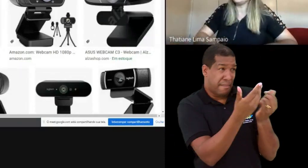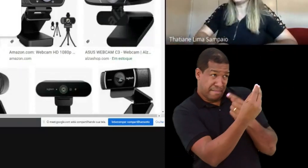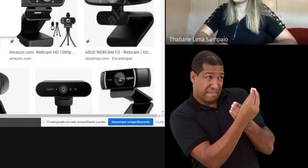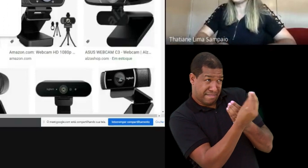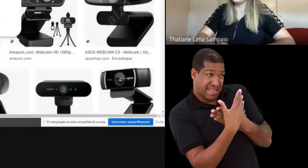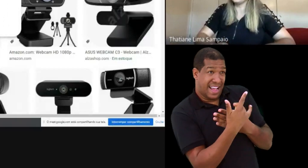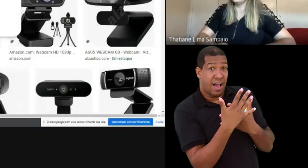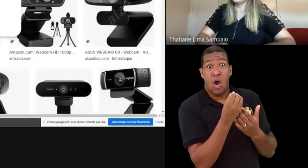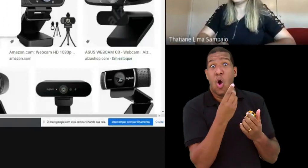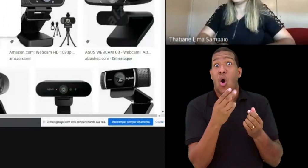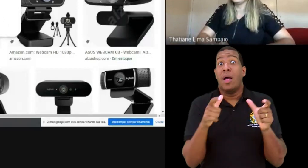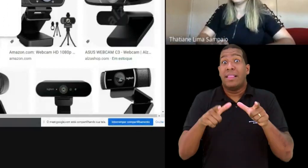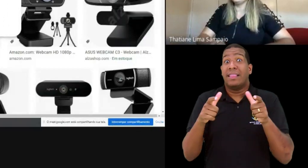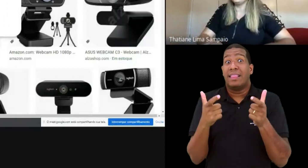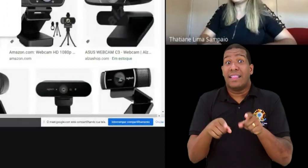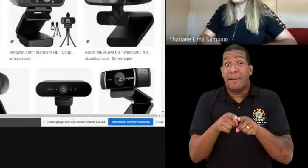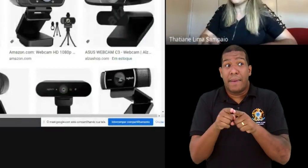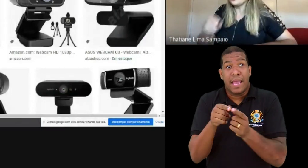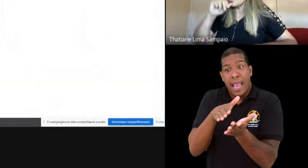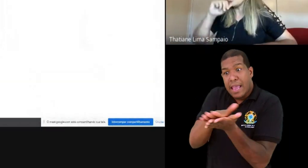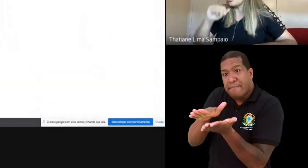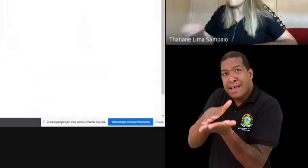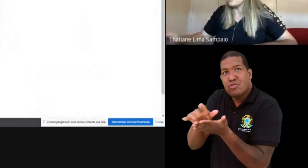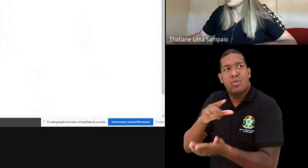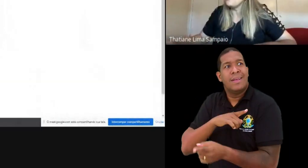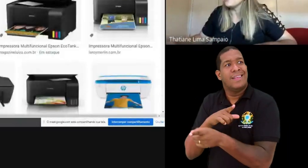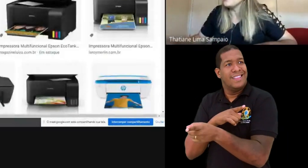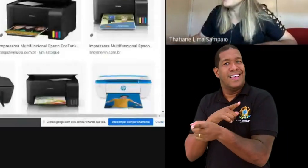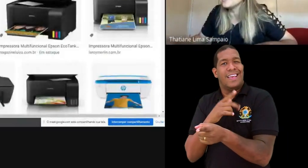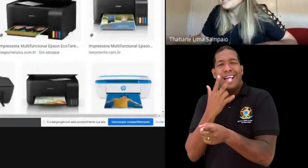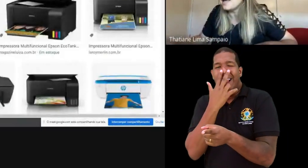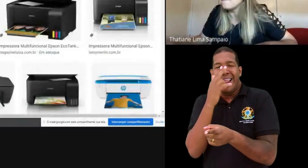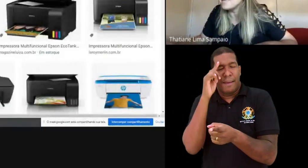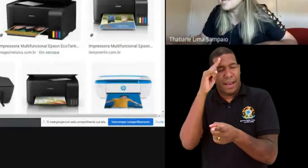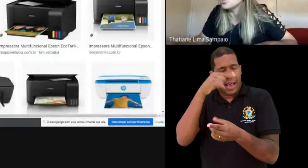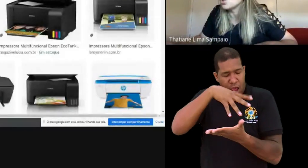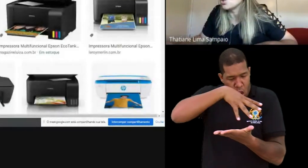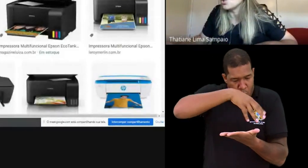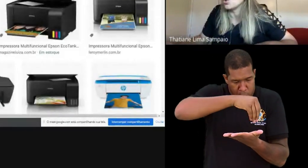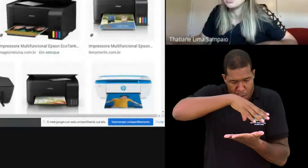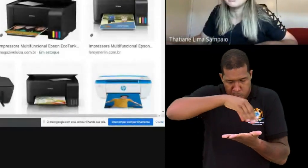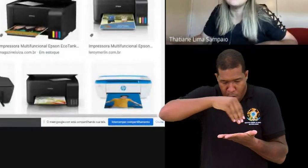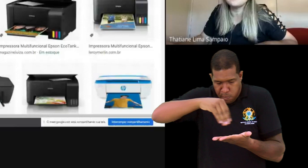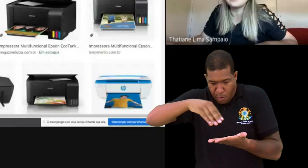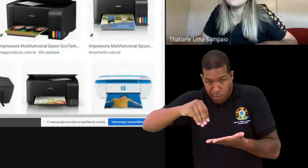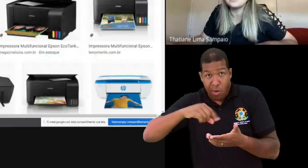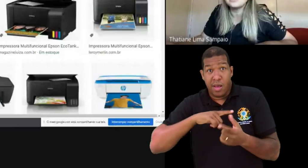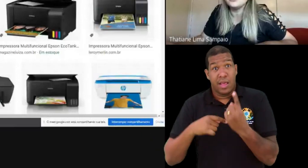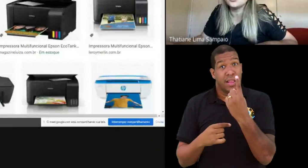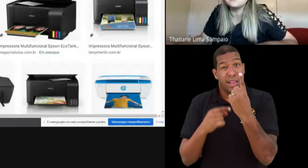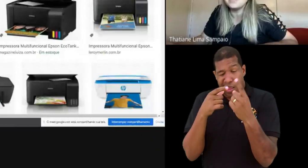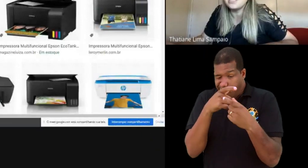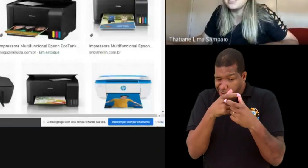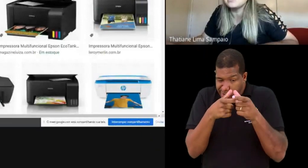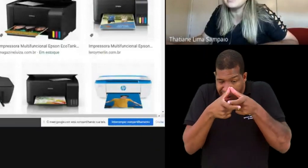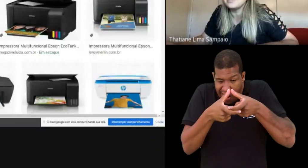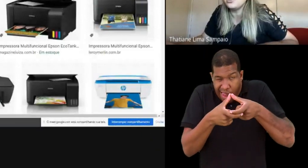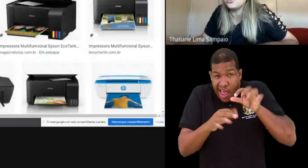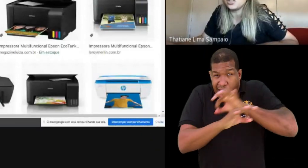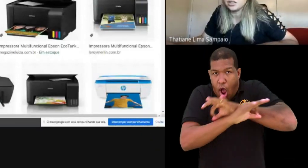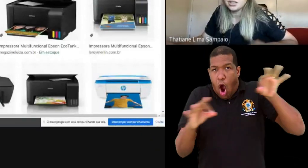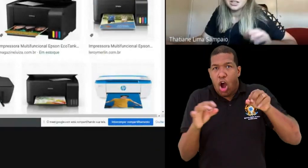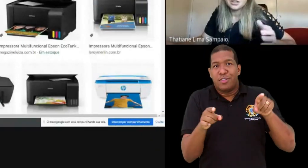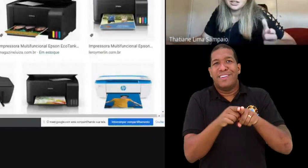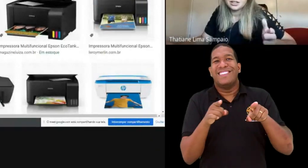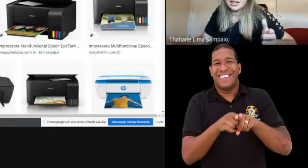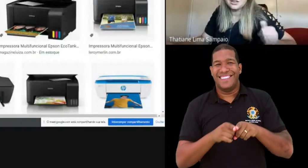de impressora. Impressora, gente, a parte que faz o escaneamento, tem uma lente também